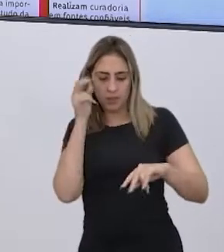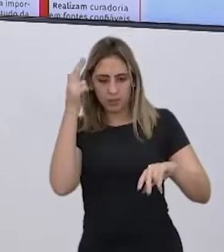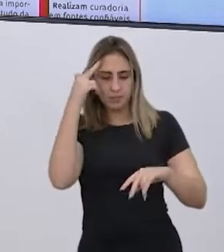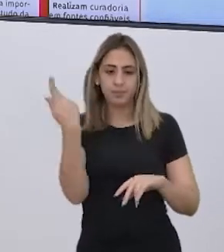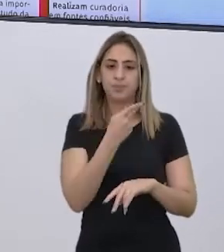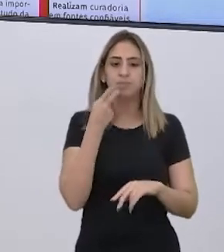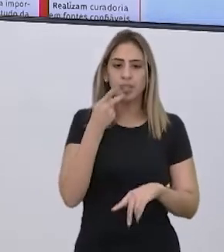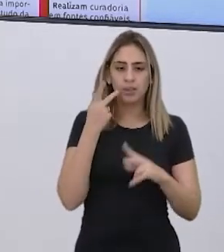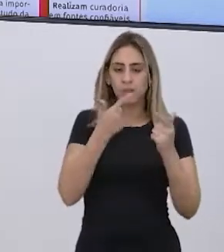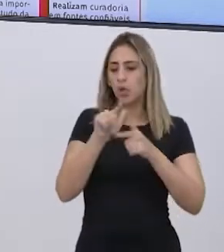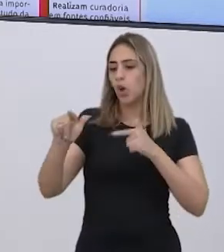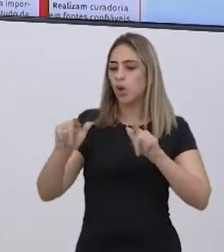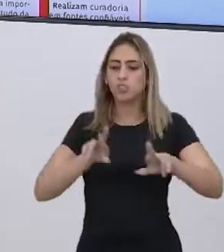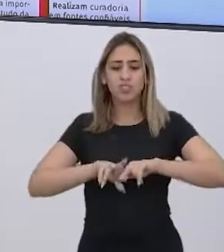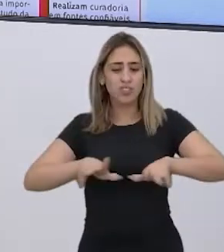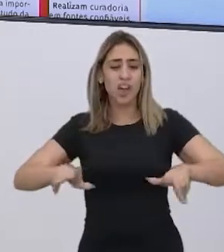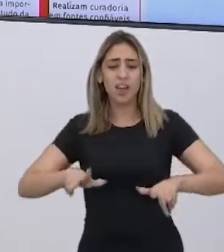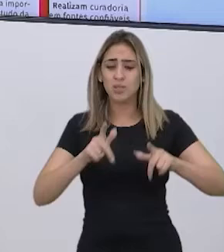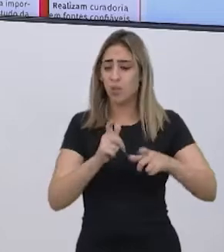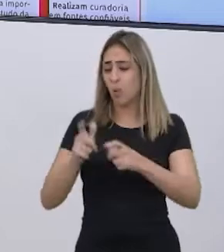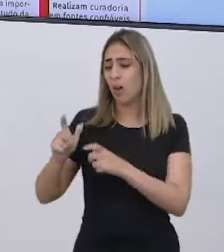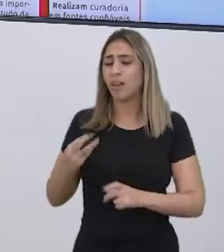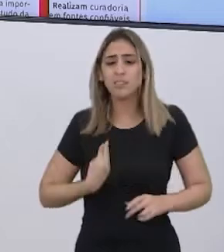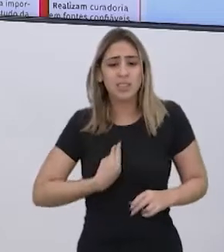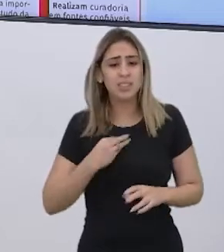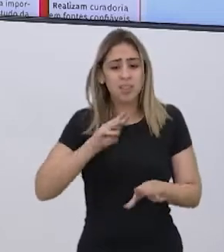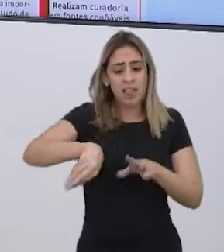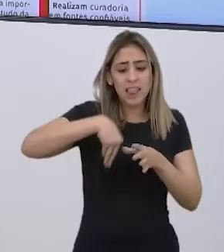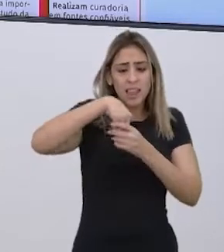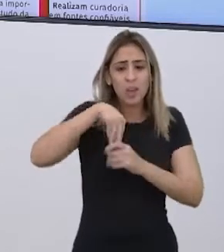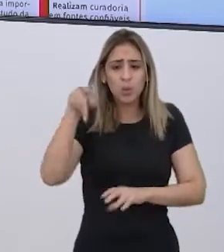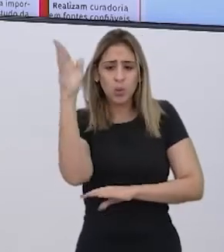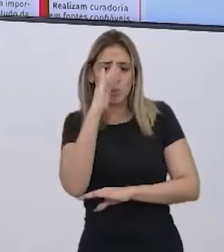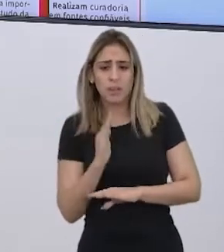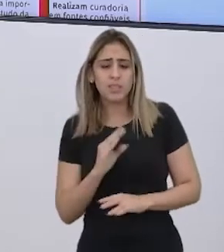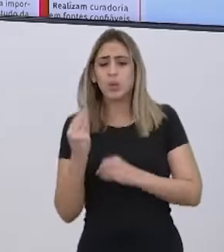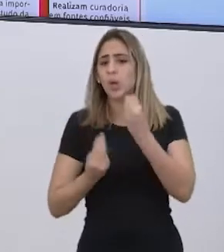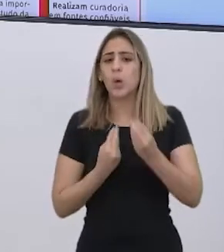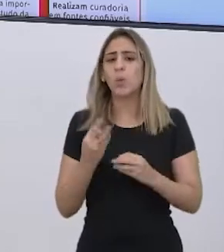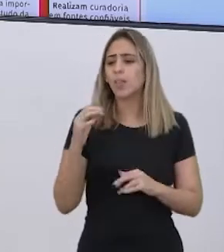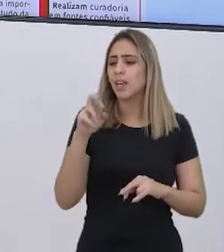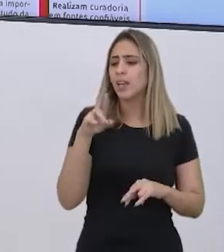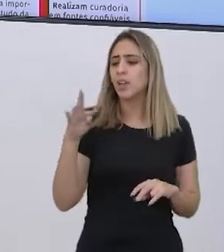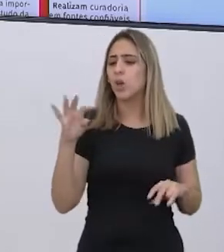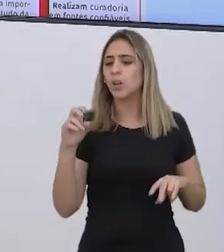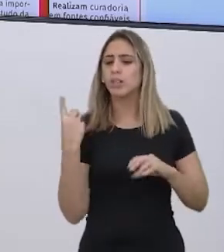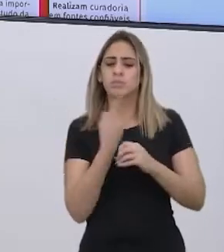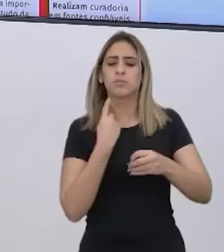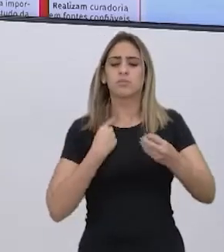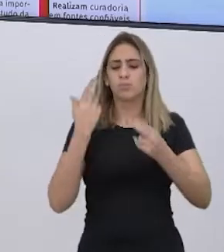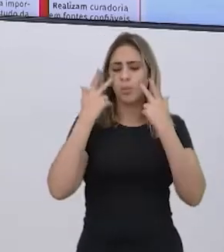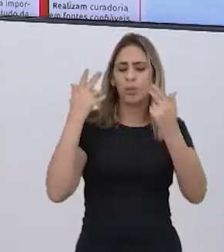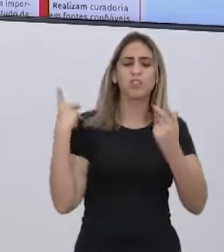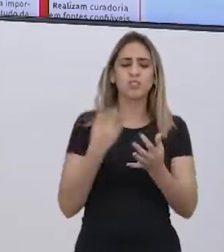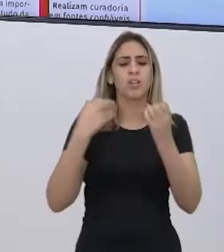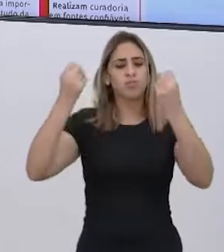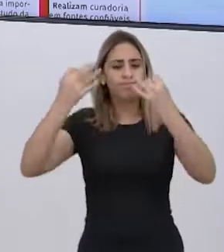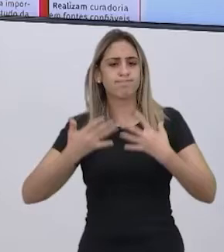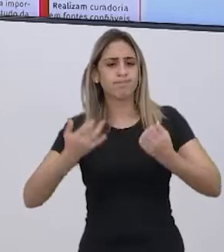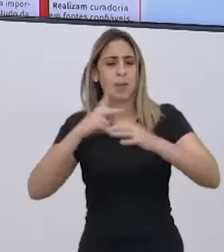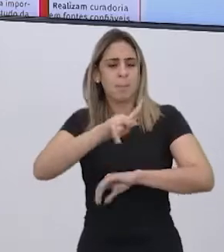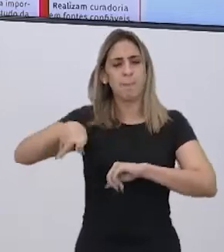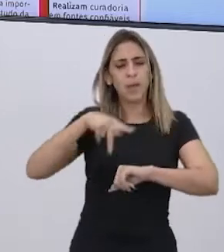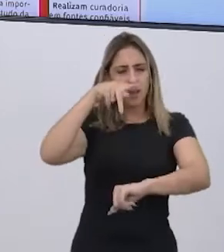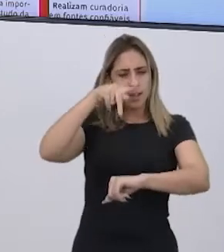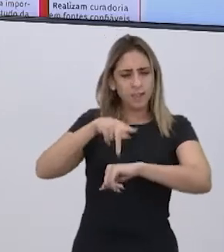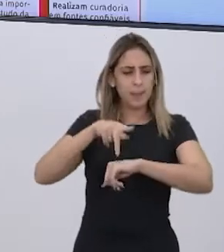a gente está falando sobre os outros diversos territórios que existem dentro do Brasil, não como território, porque território normalmente a gente vai falar sobre